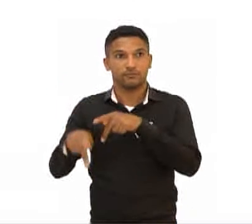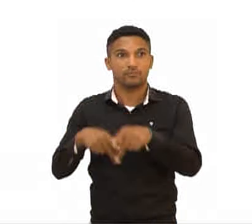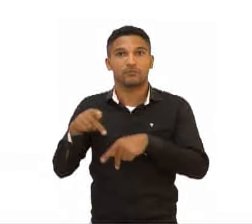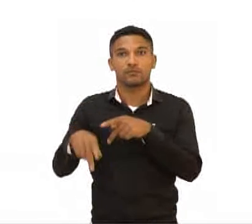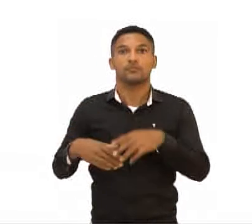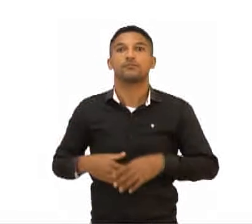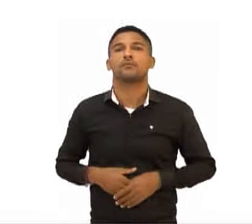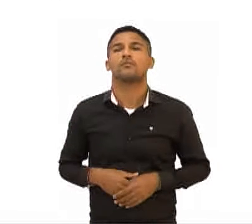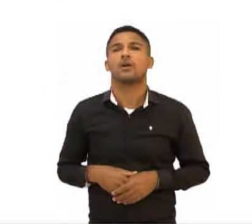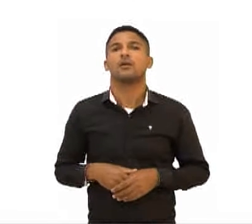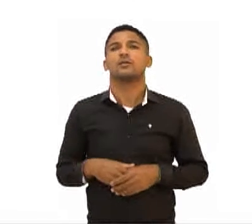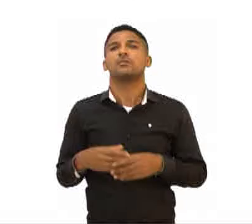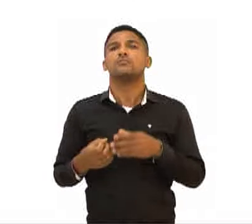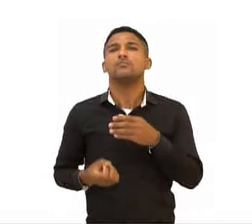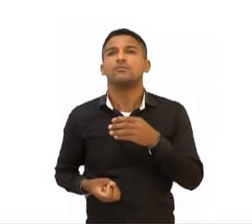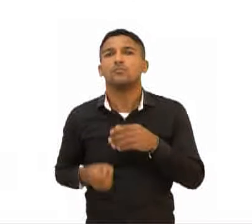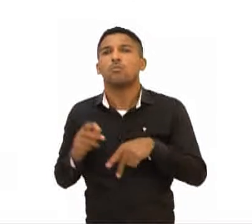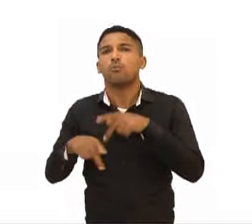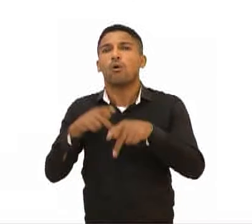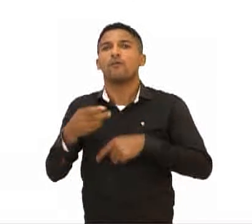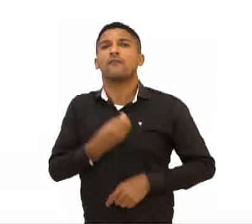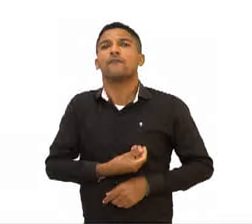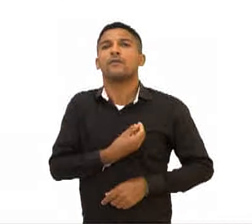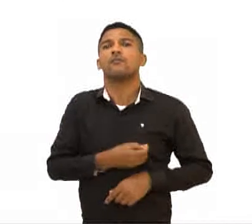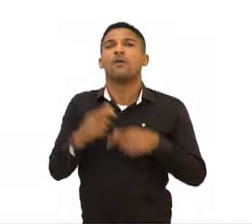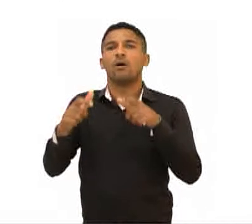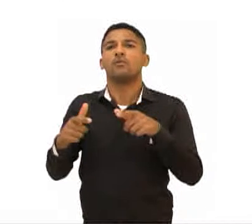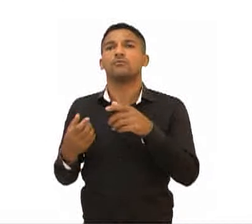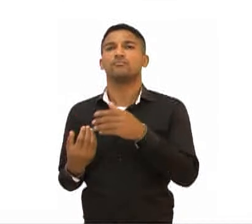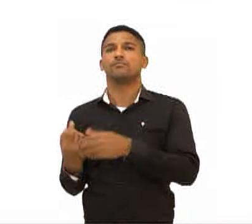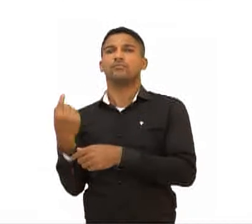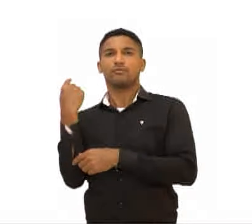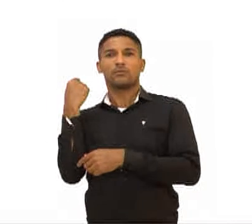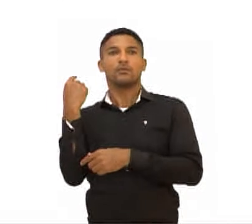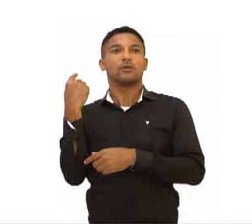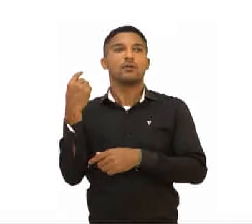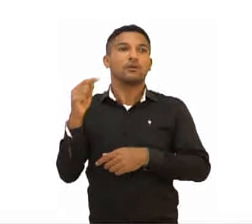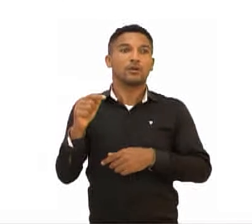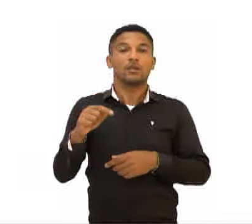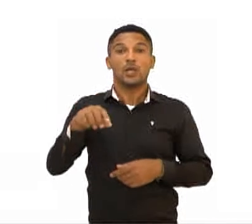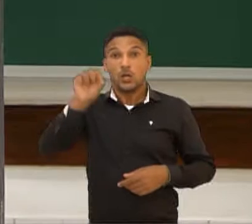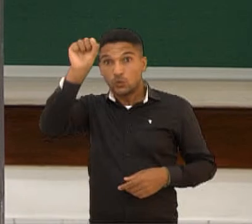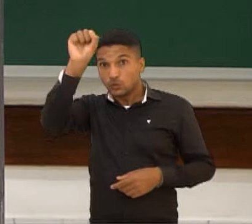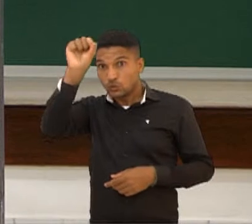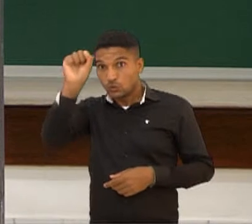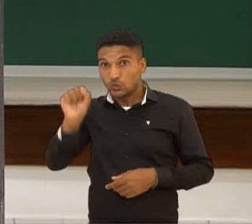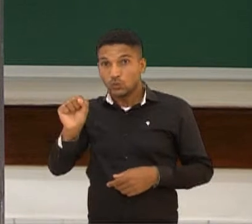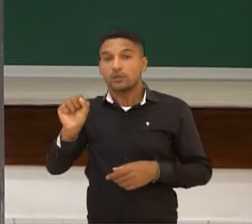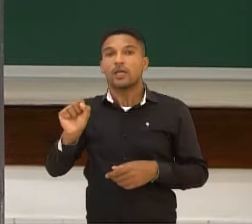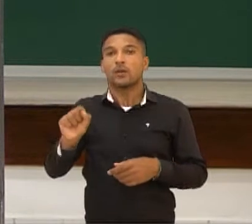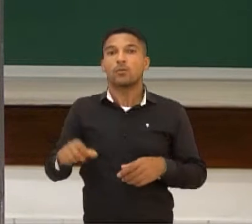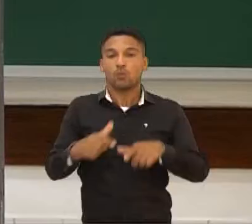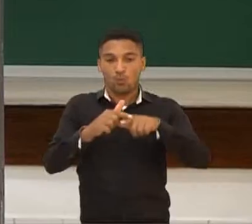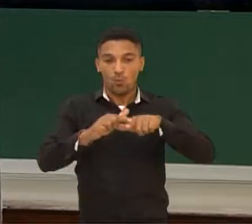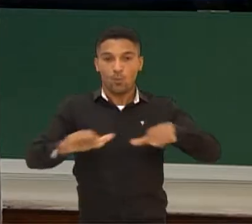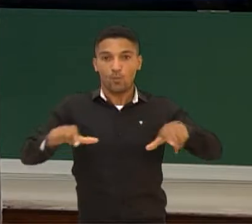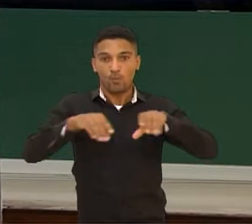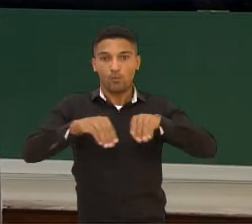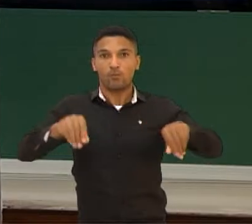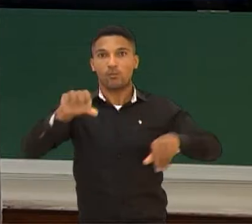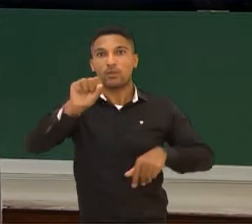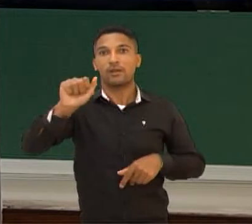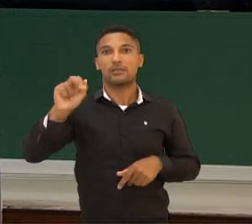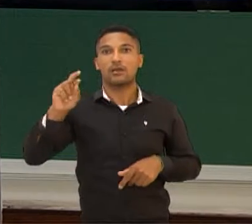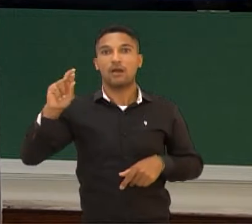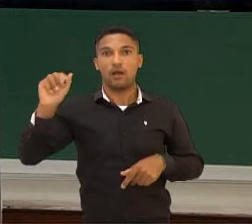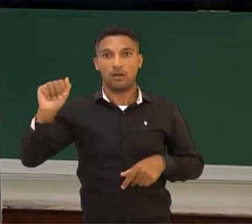das terras ao sul do Saara. Então, por isso a gente fala, né, região subsaariana. E